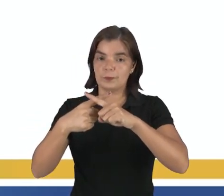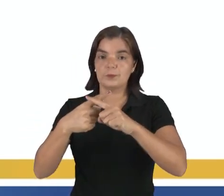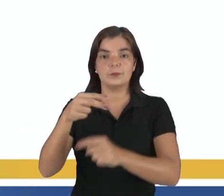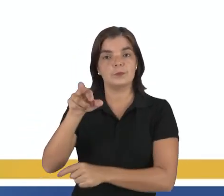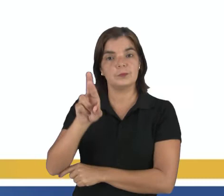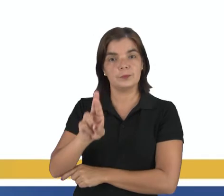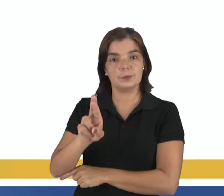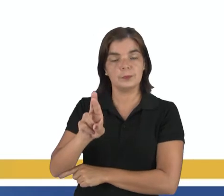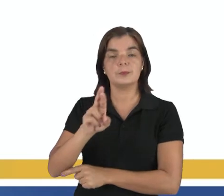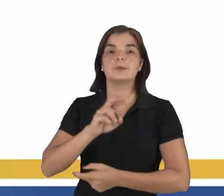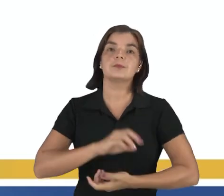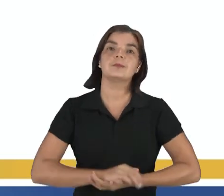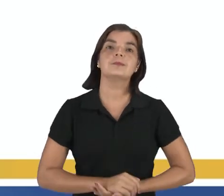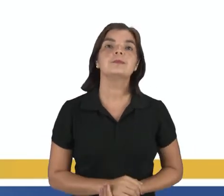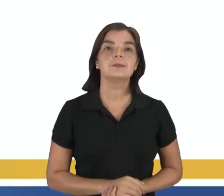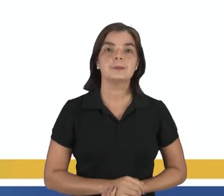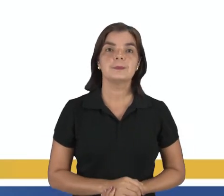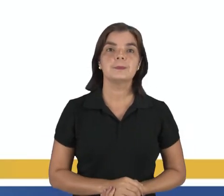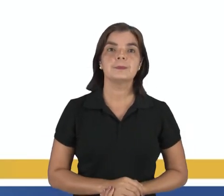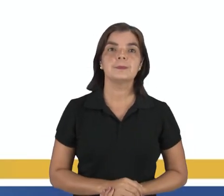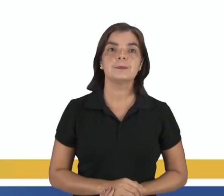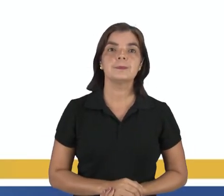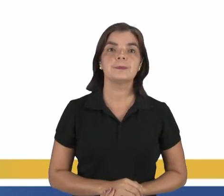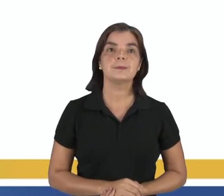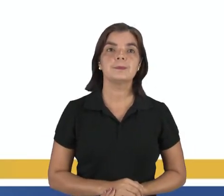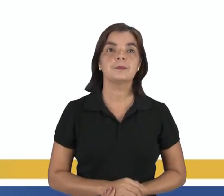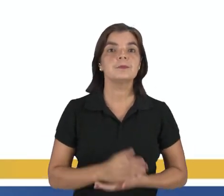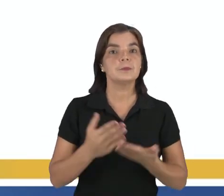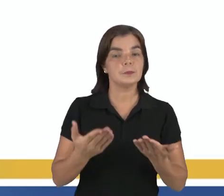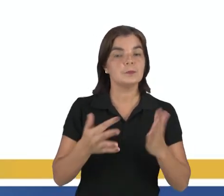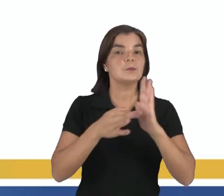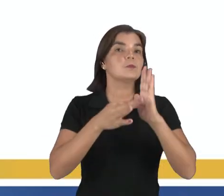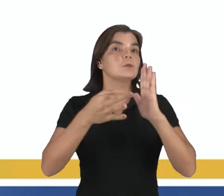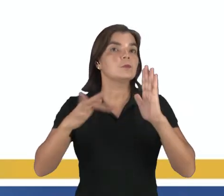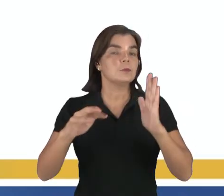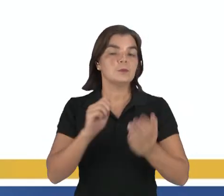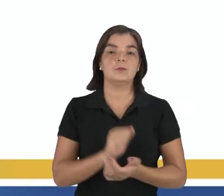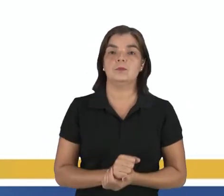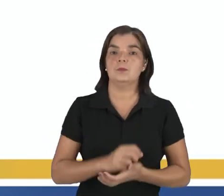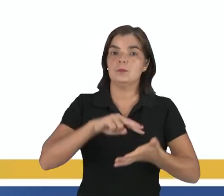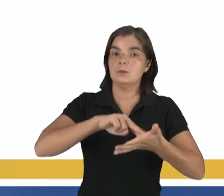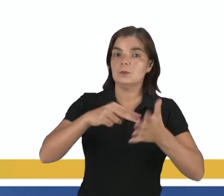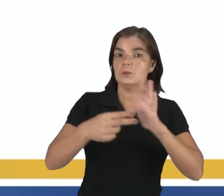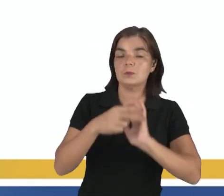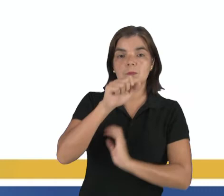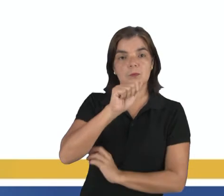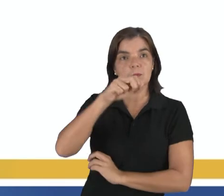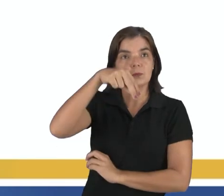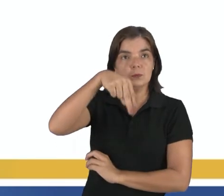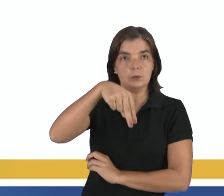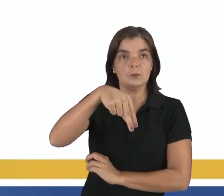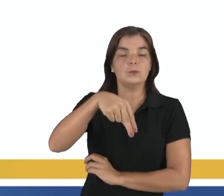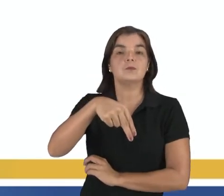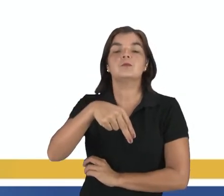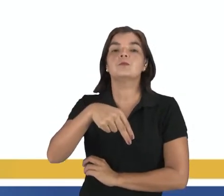isso multiplicado pela razão. E aí nessa fórmula nós temos os seguintes termos.